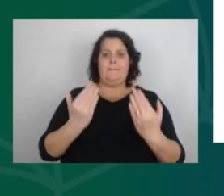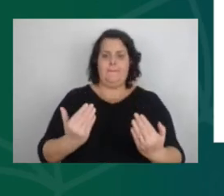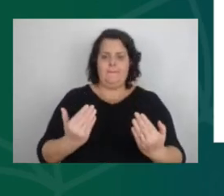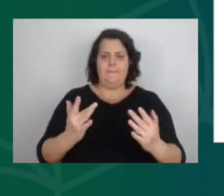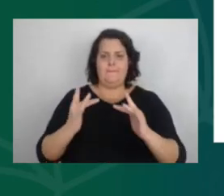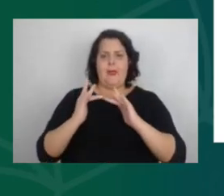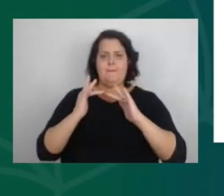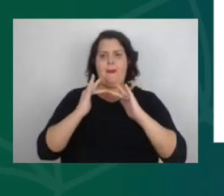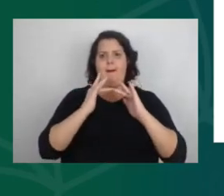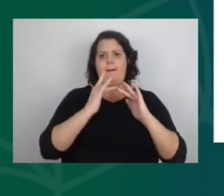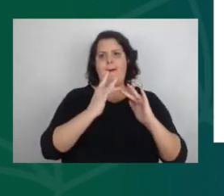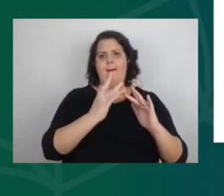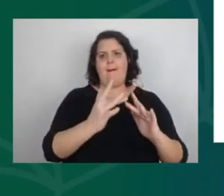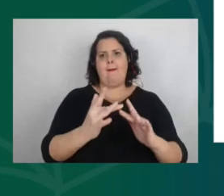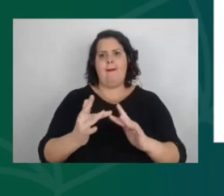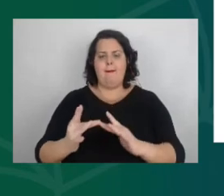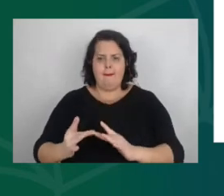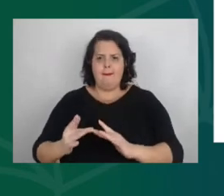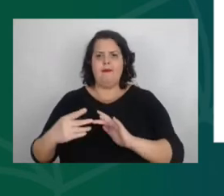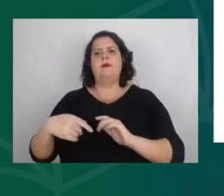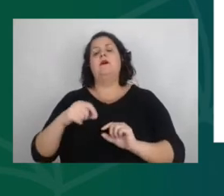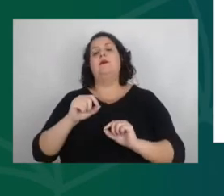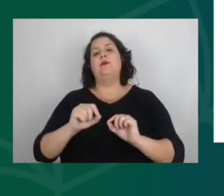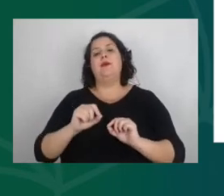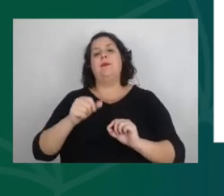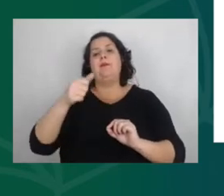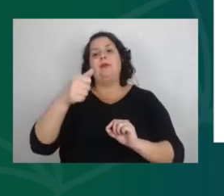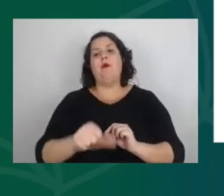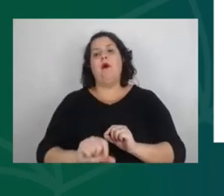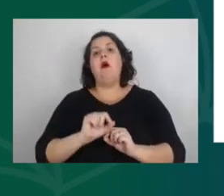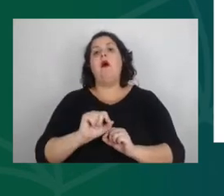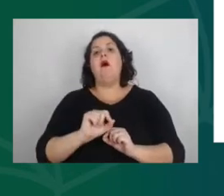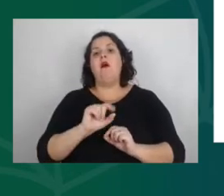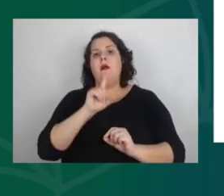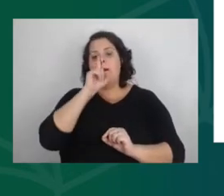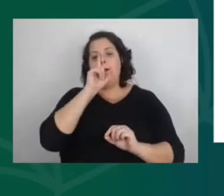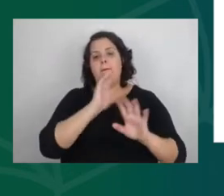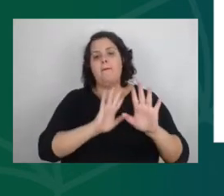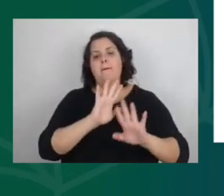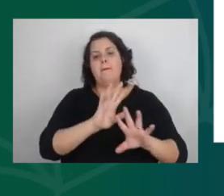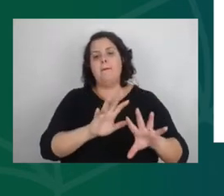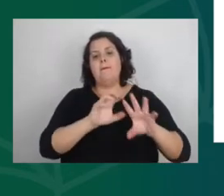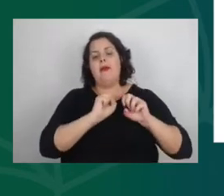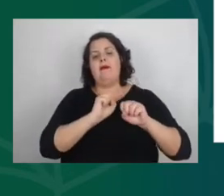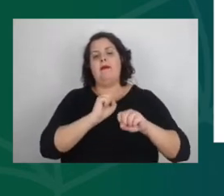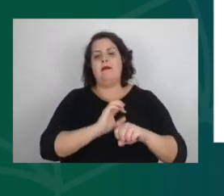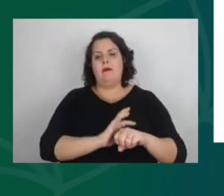mais exposto que os próprios adultos, que são as crianças. Isso porque, como